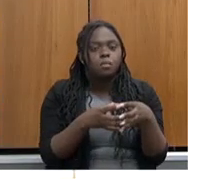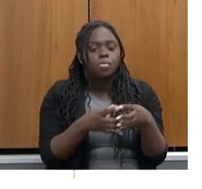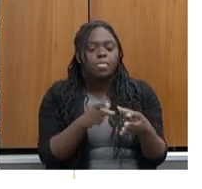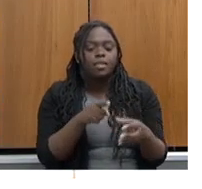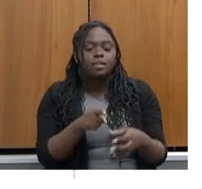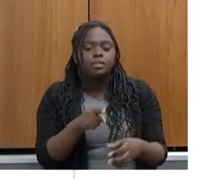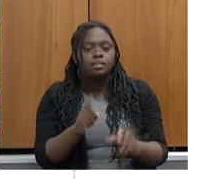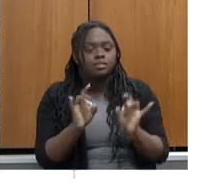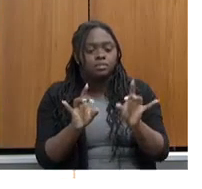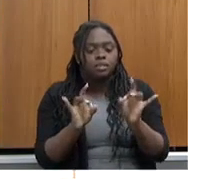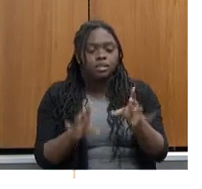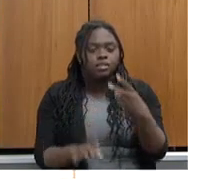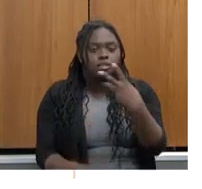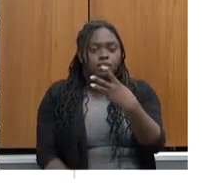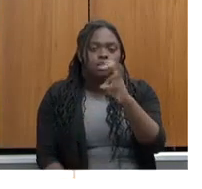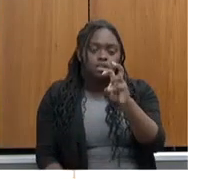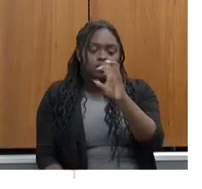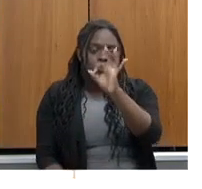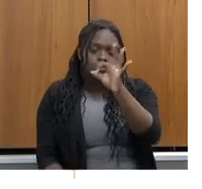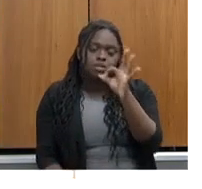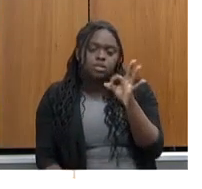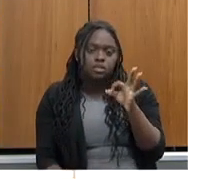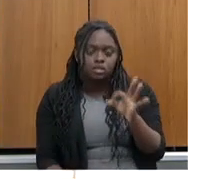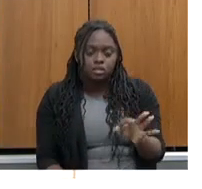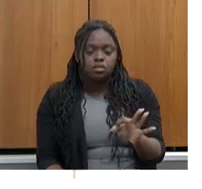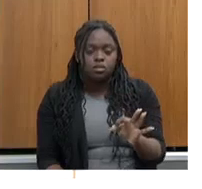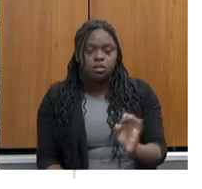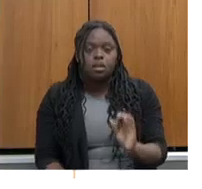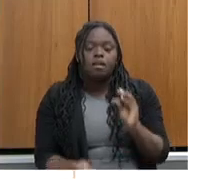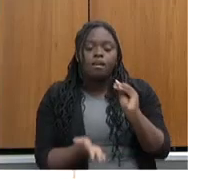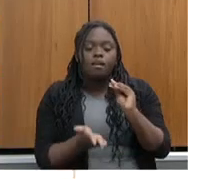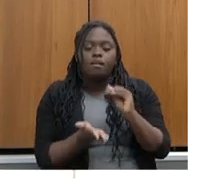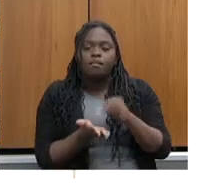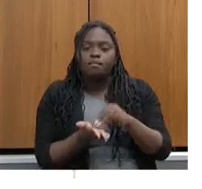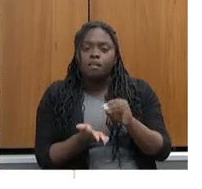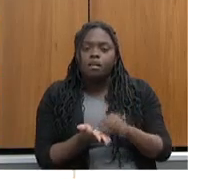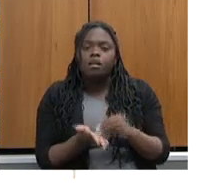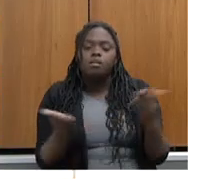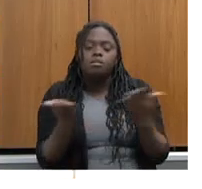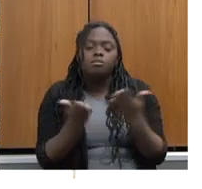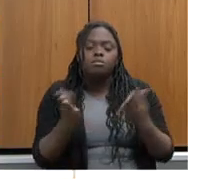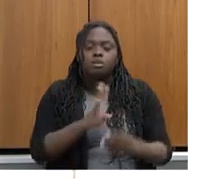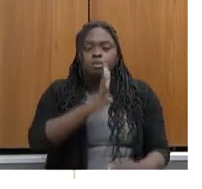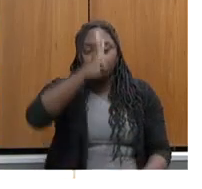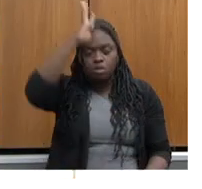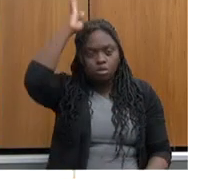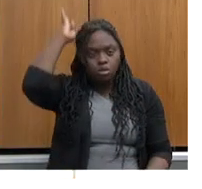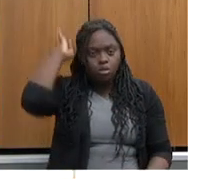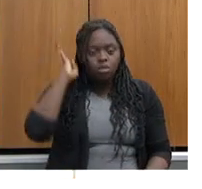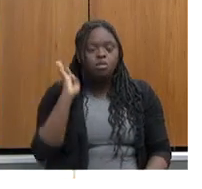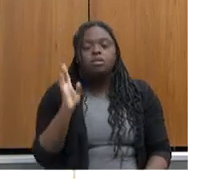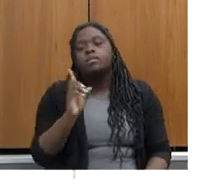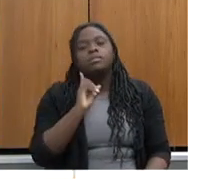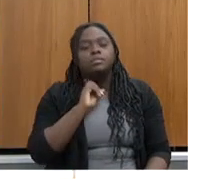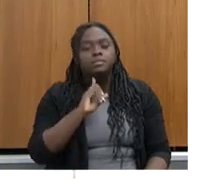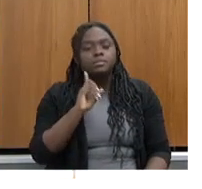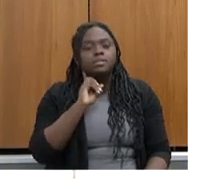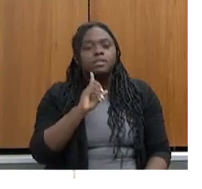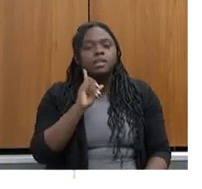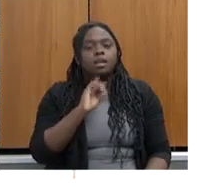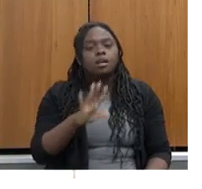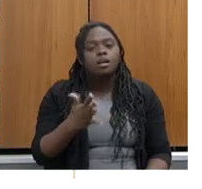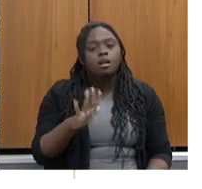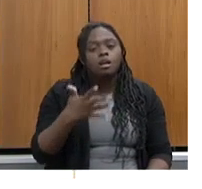especialistas 35% déficit hoje do Corpo de Bombeiros Militar de Minas Gerais está na ordem